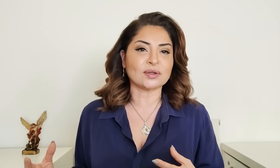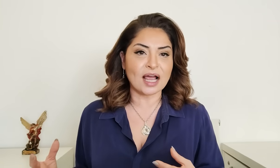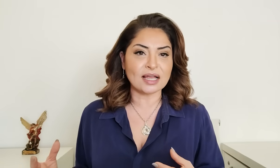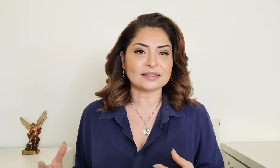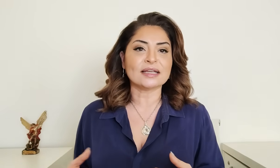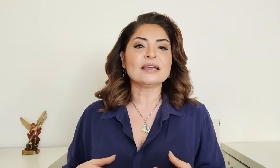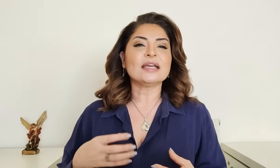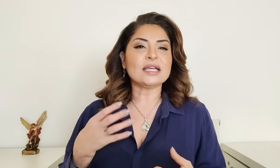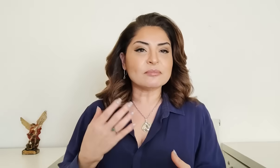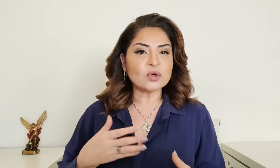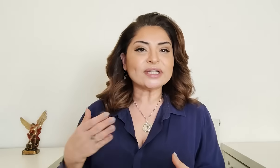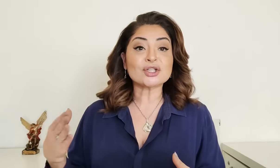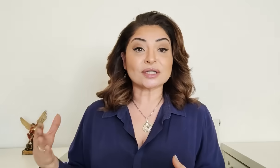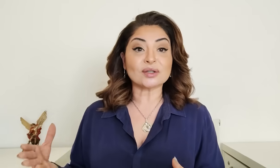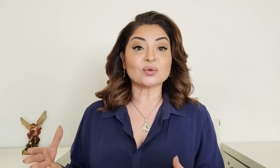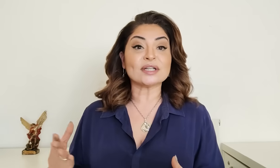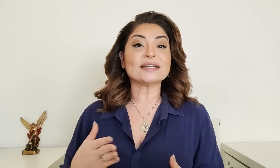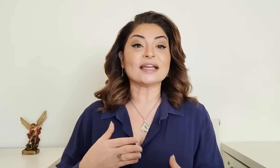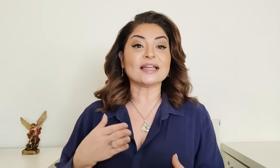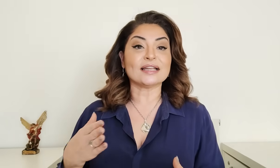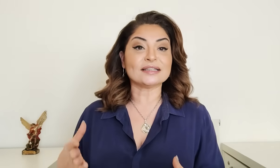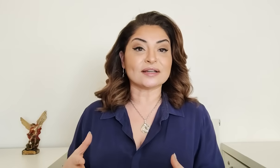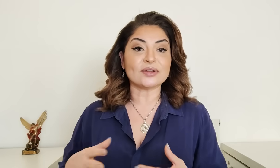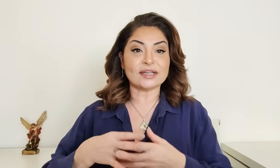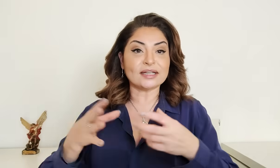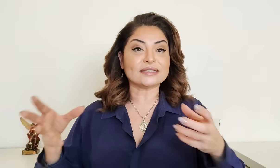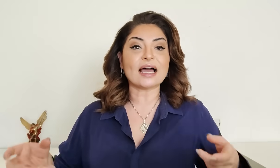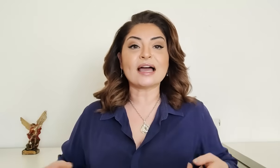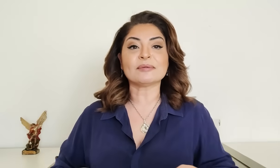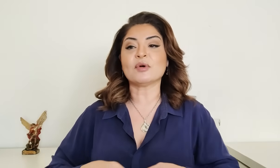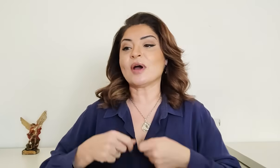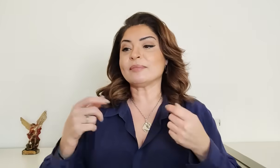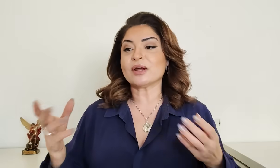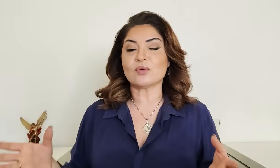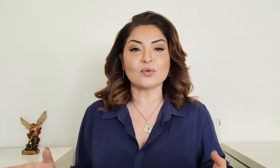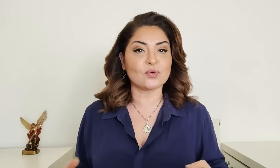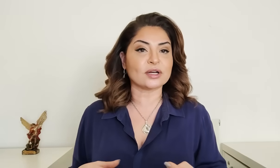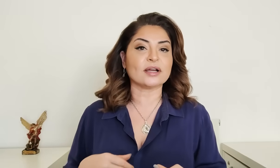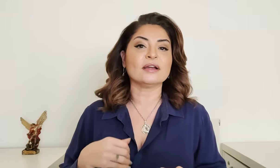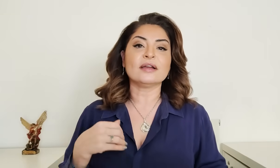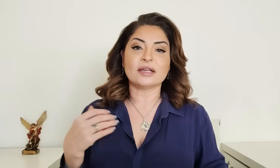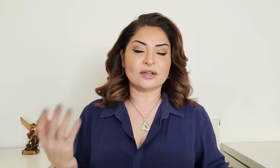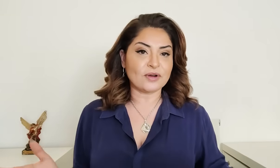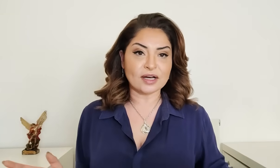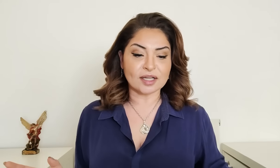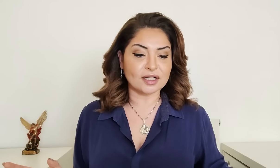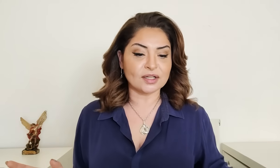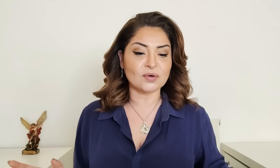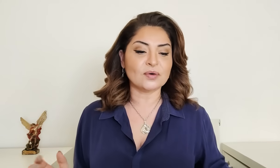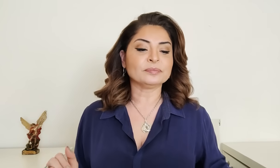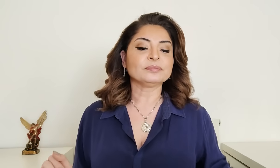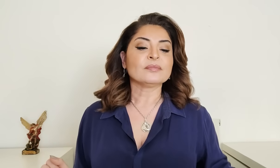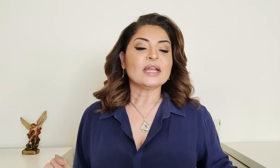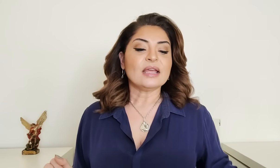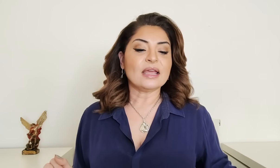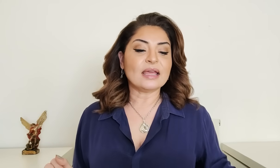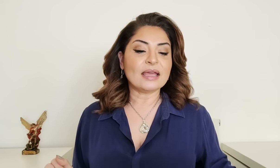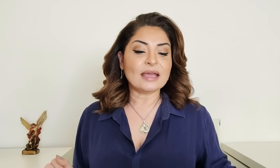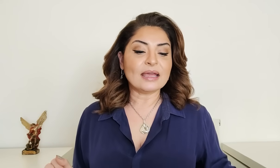ditaduras eleitorais. Em muitas ditaduras tem a eleição e aí eles armam, abrem a urna e falam que ganhou.